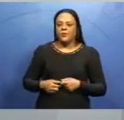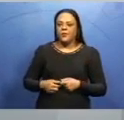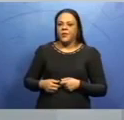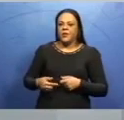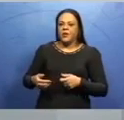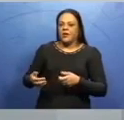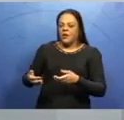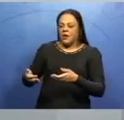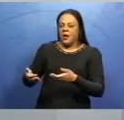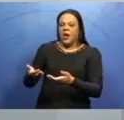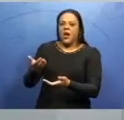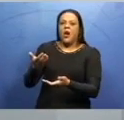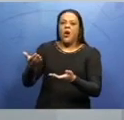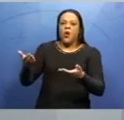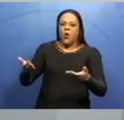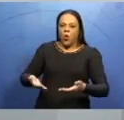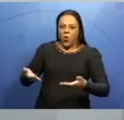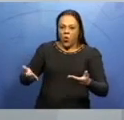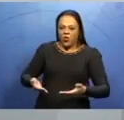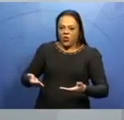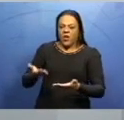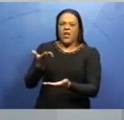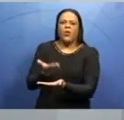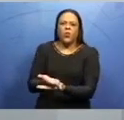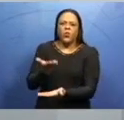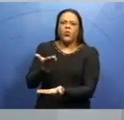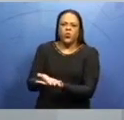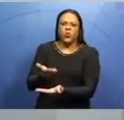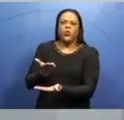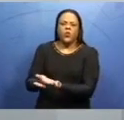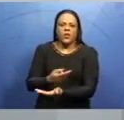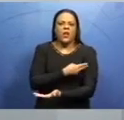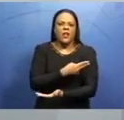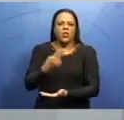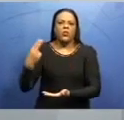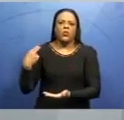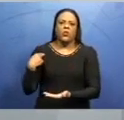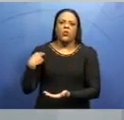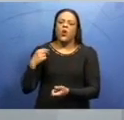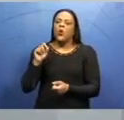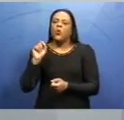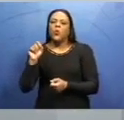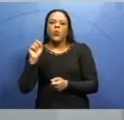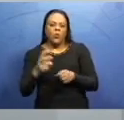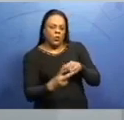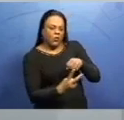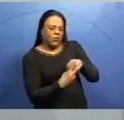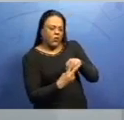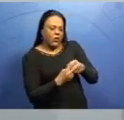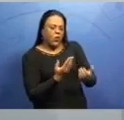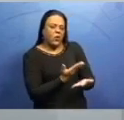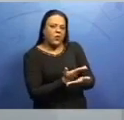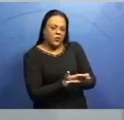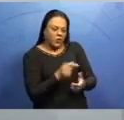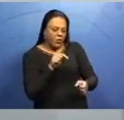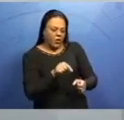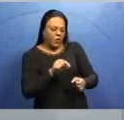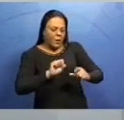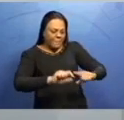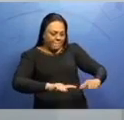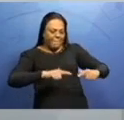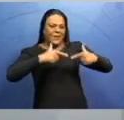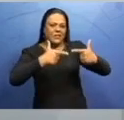vamos estudar bastante. Então, olha ali, estudar, ele está indicando o quê? Uma ação.